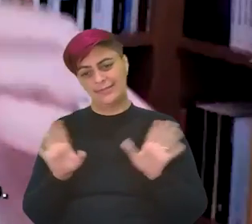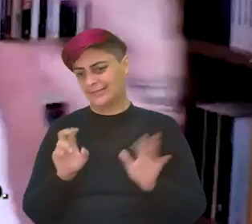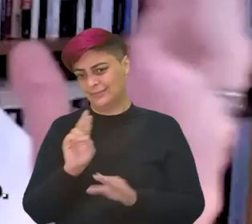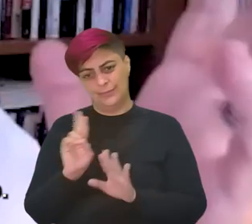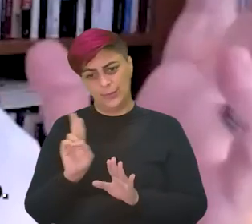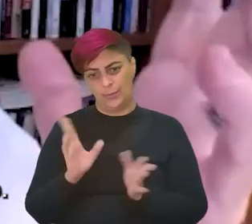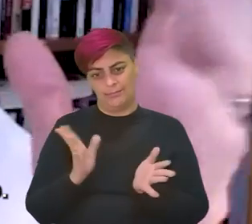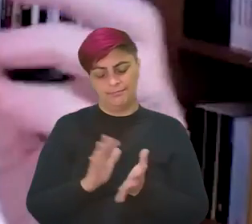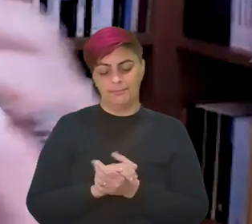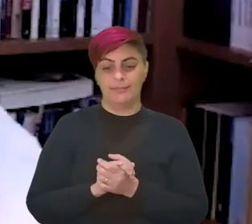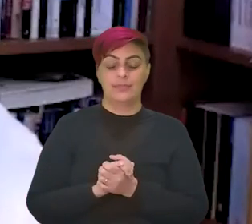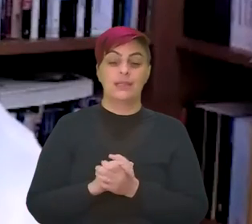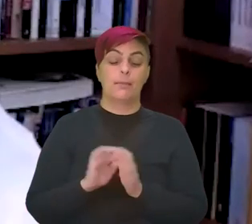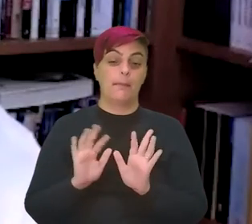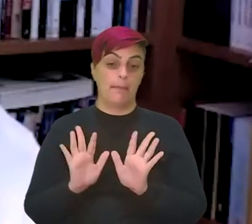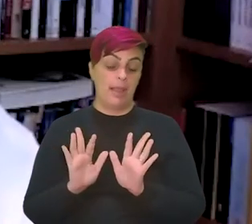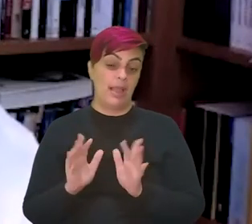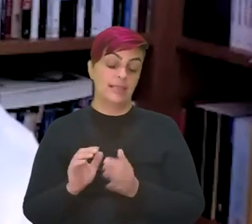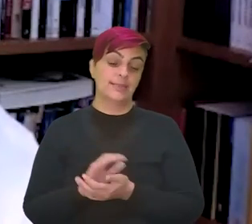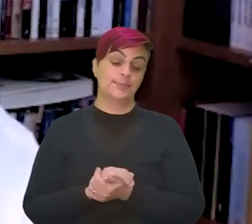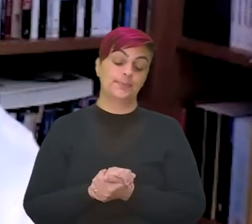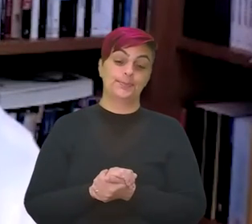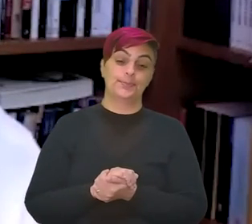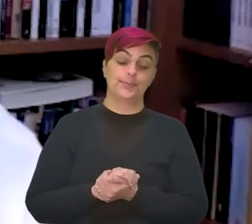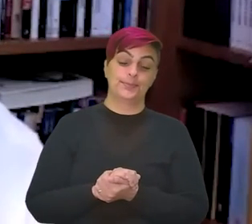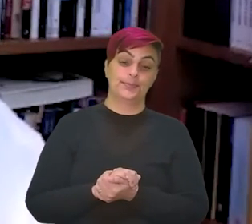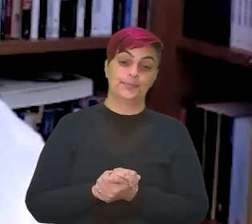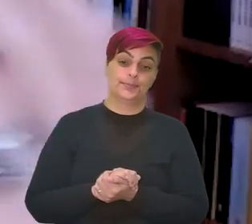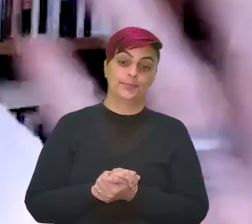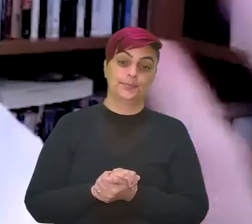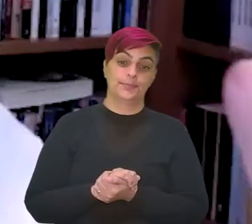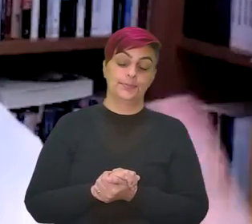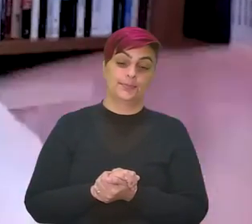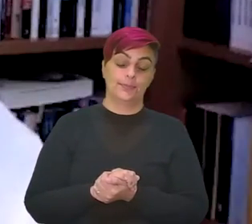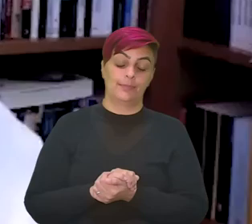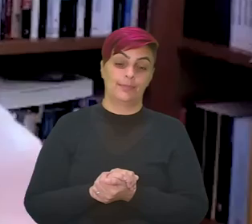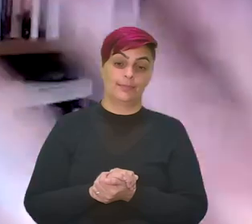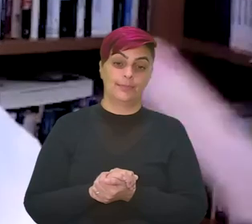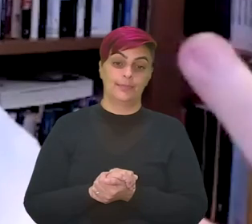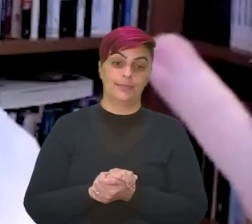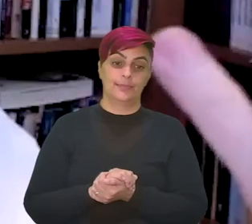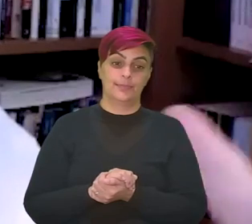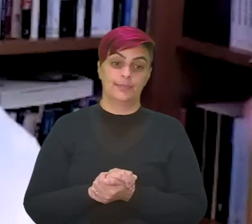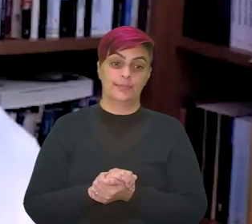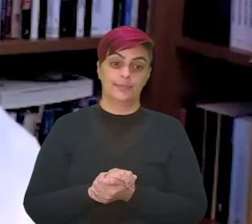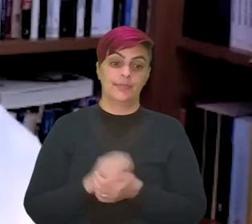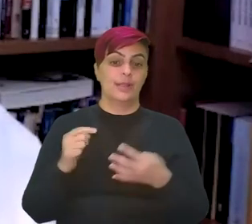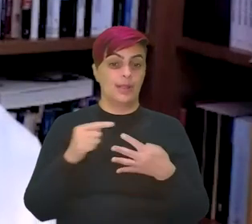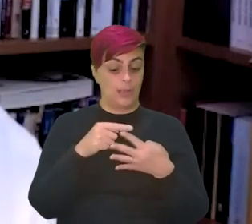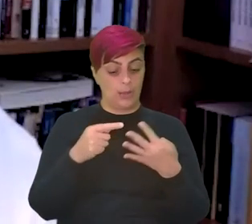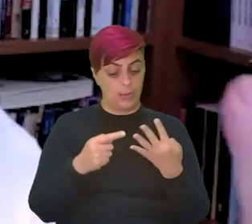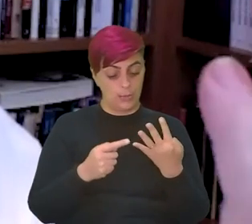imensamente, enormemente, né? Mas de qualquer forma, enfim, esses quatro,